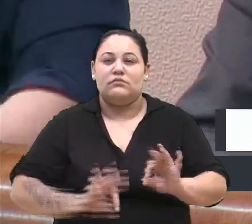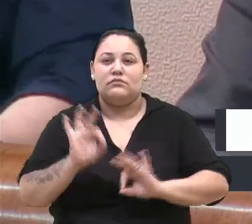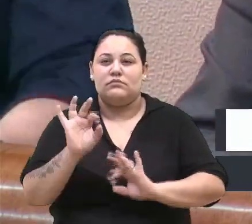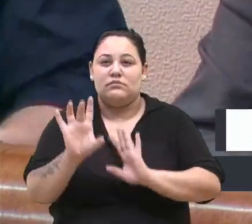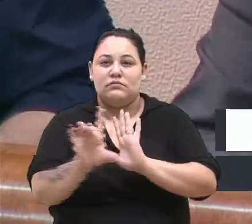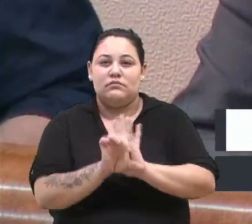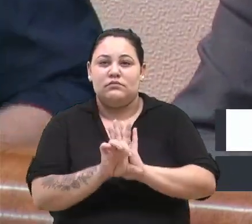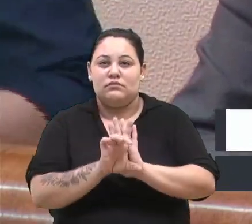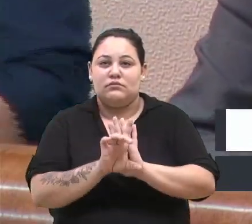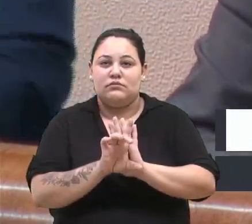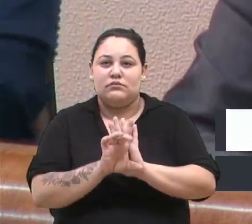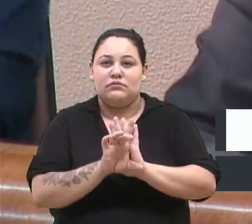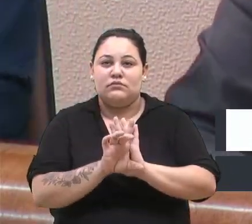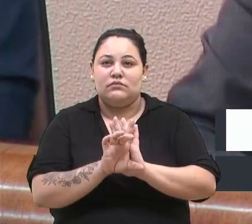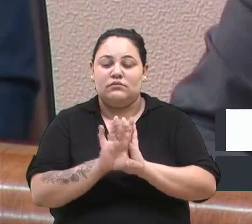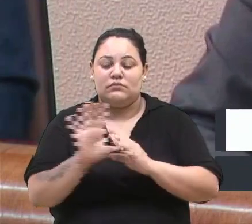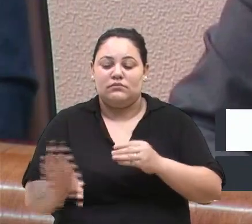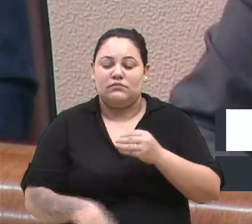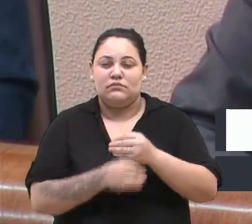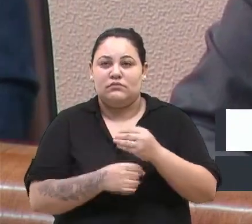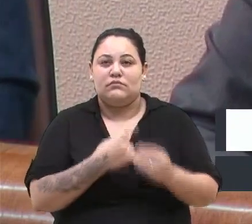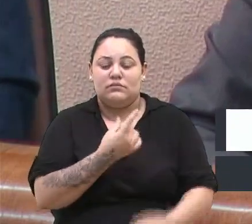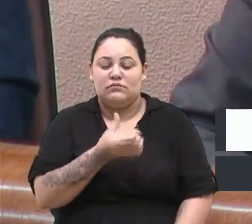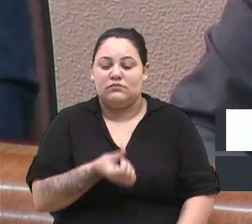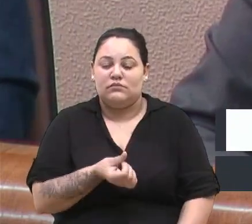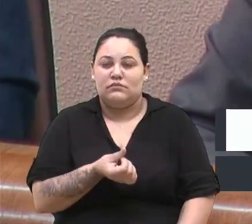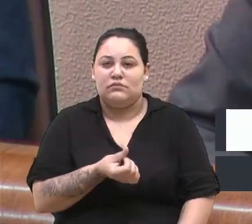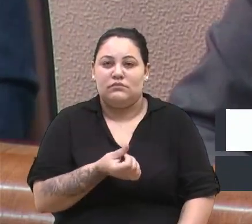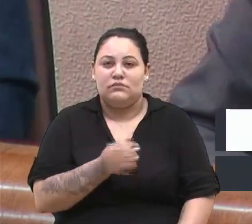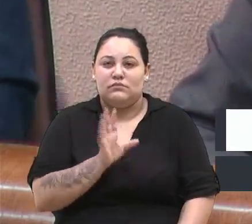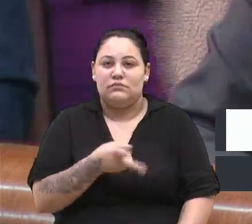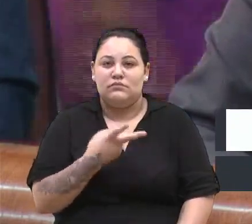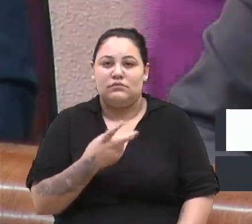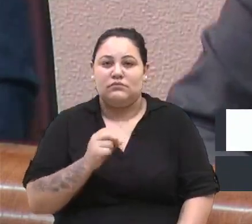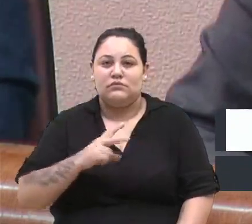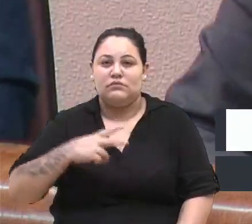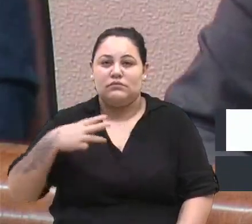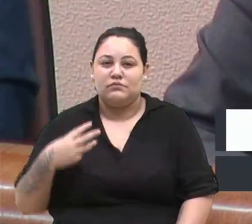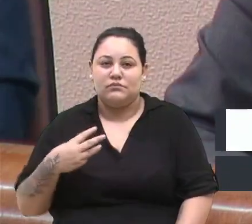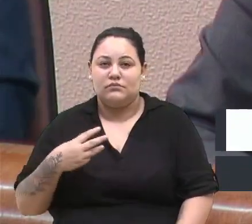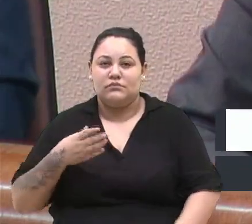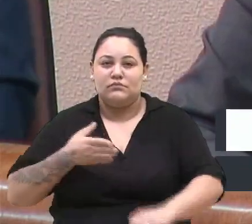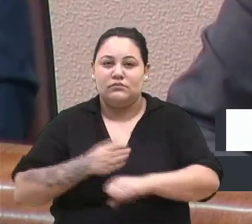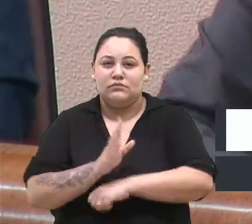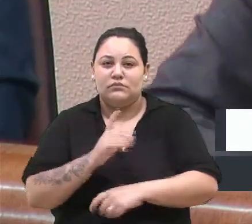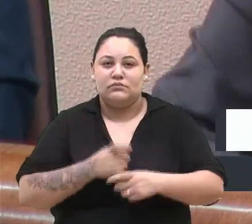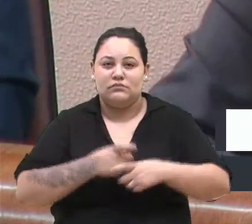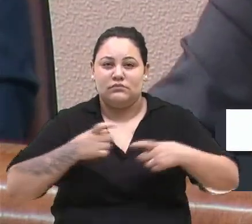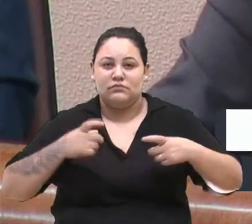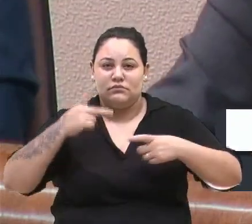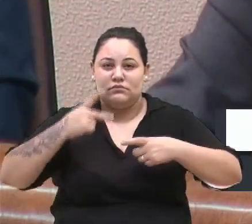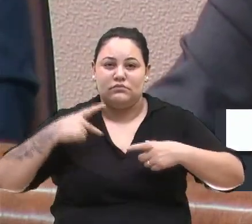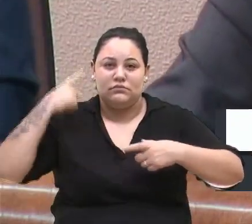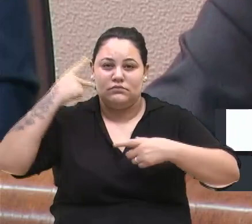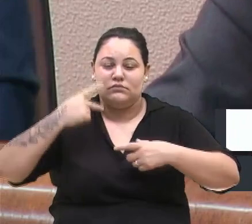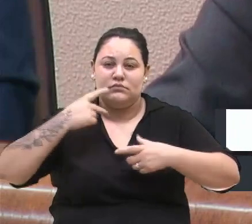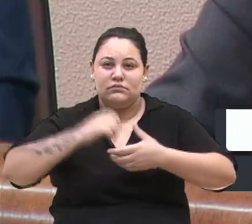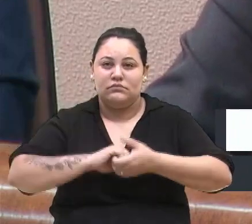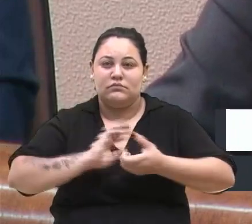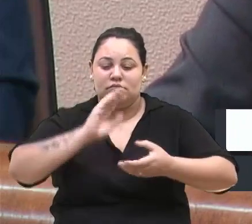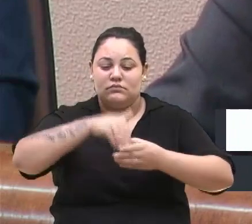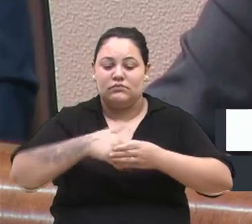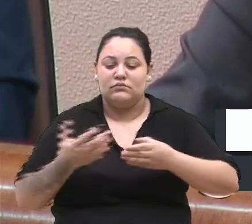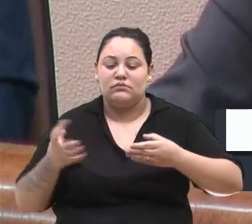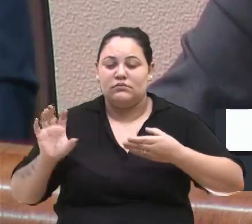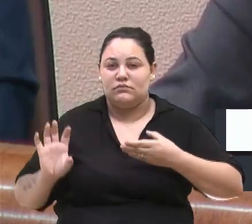complementar 16 2023 foi aprovado por maioria com votos